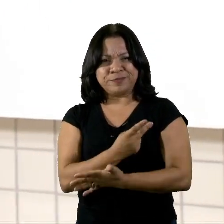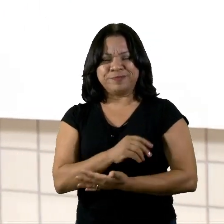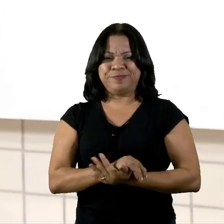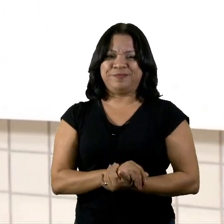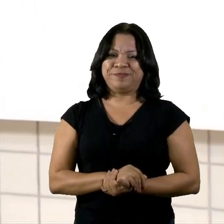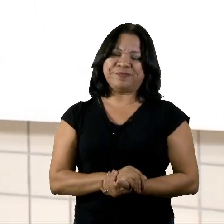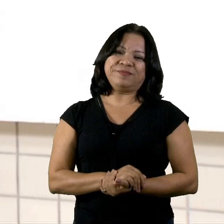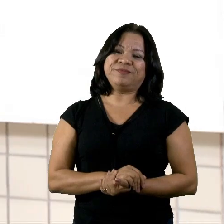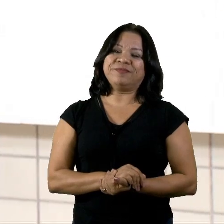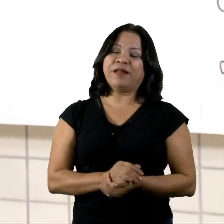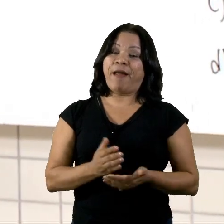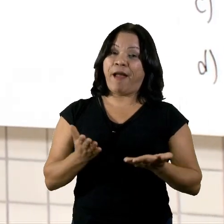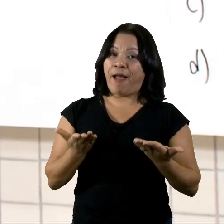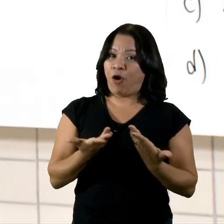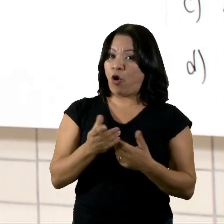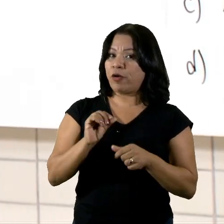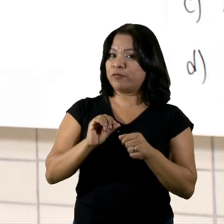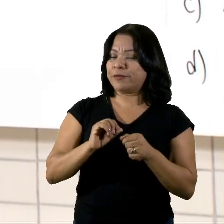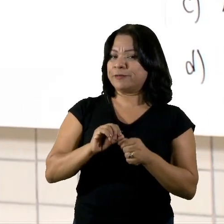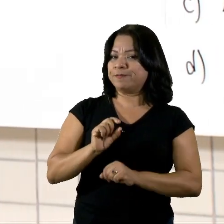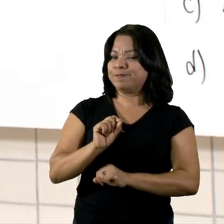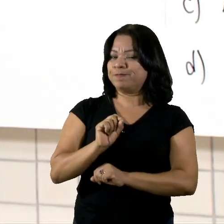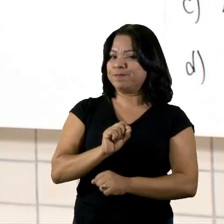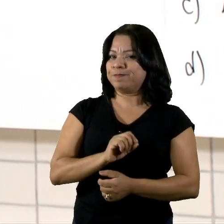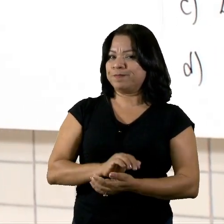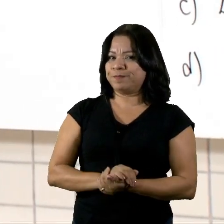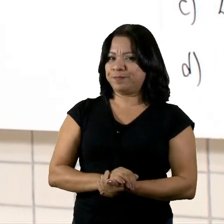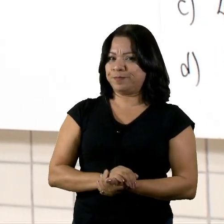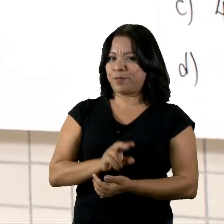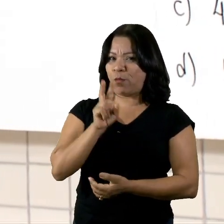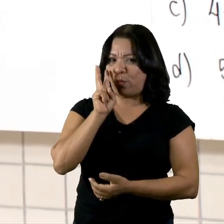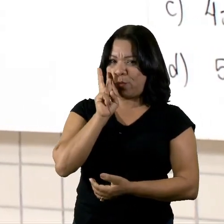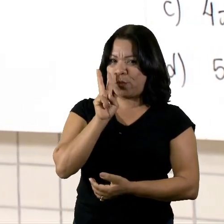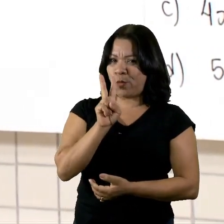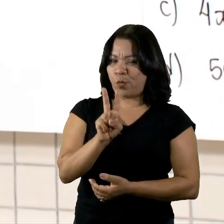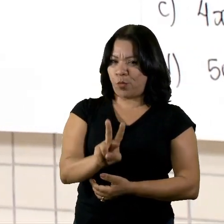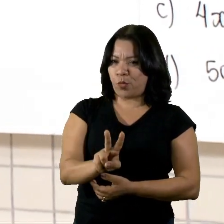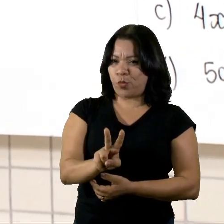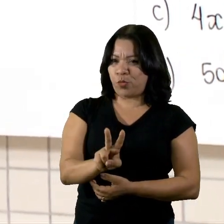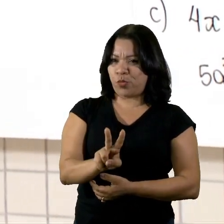vamos fazer o seguinte. Dê uma olhada